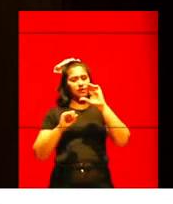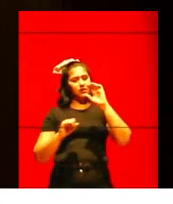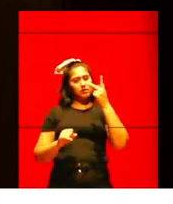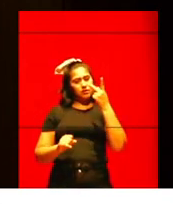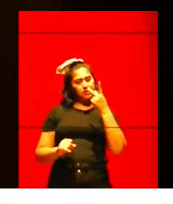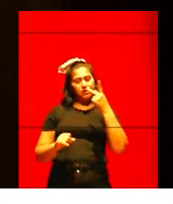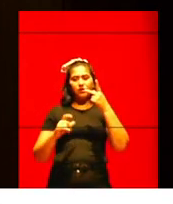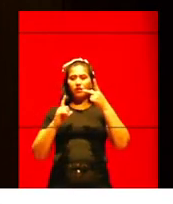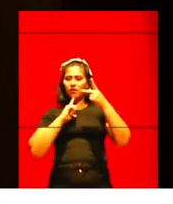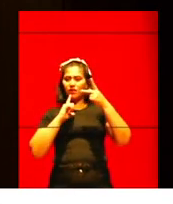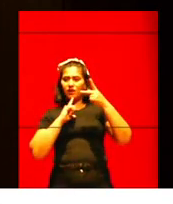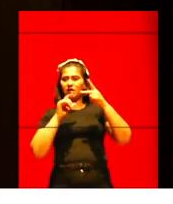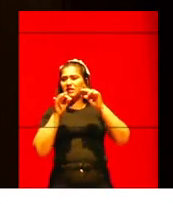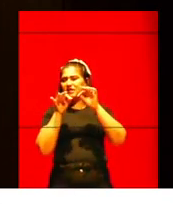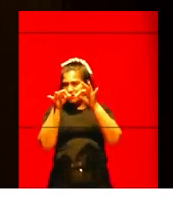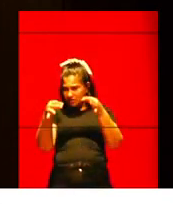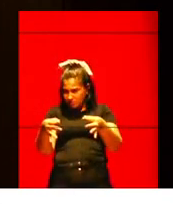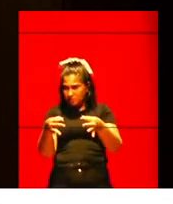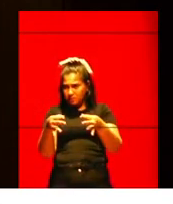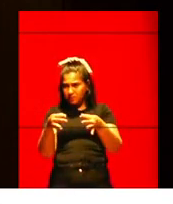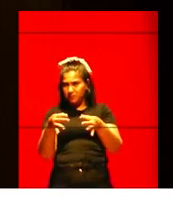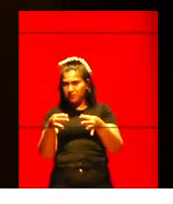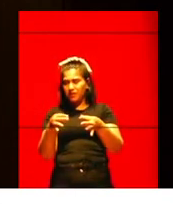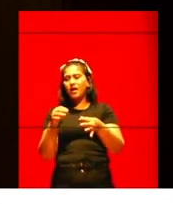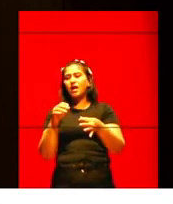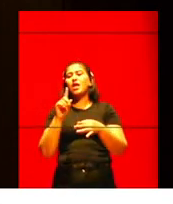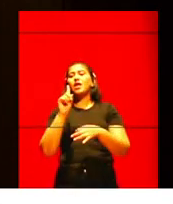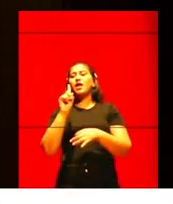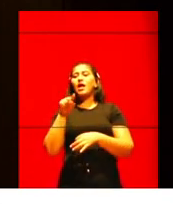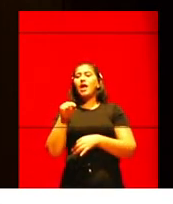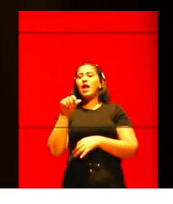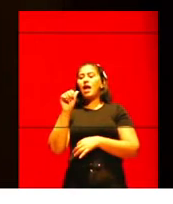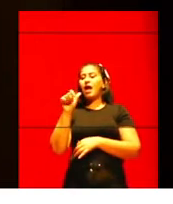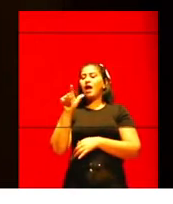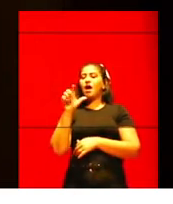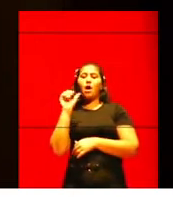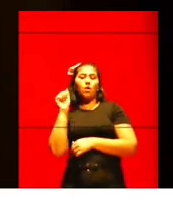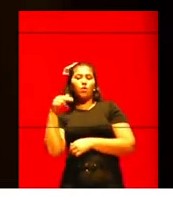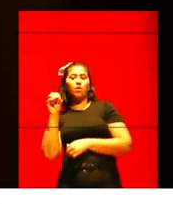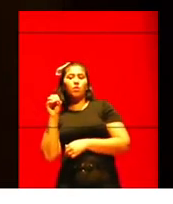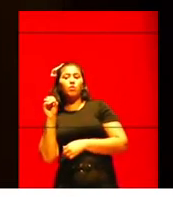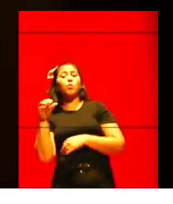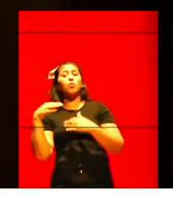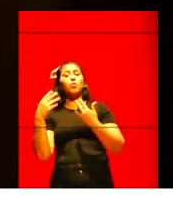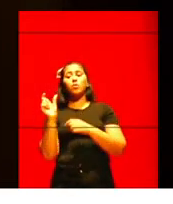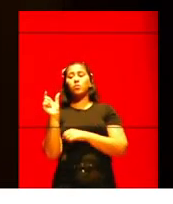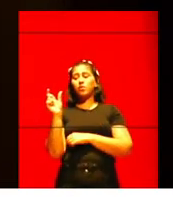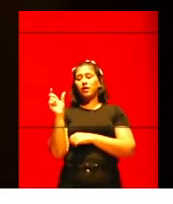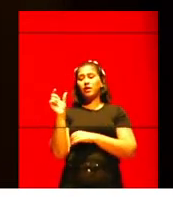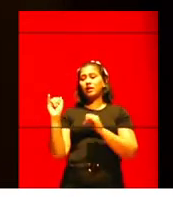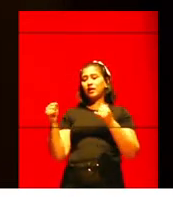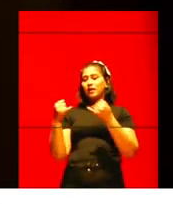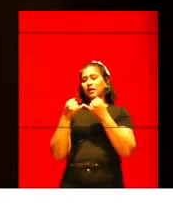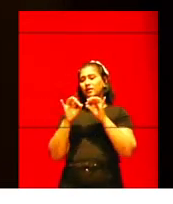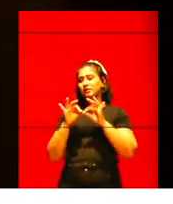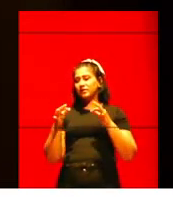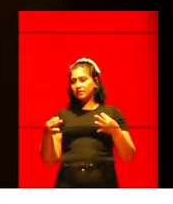só existem ligações simples, ele é um alcano. E qual é o termo que a gente usa para ligações